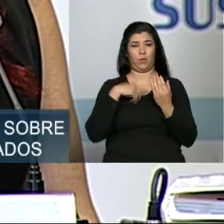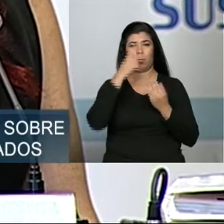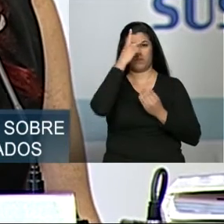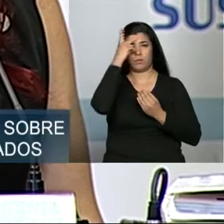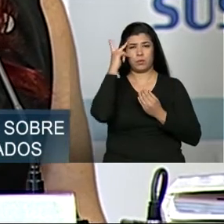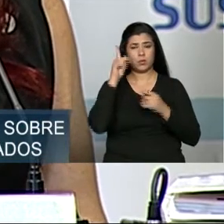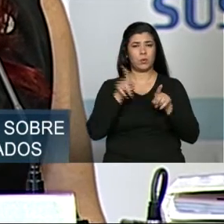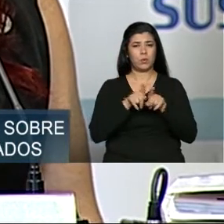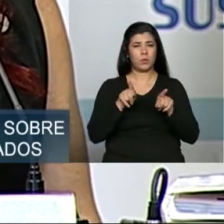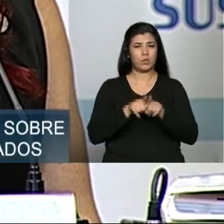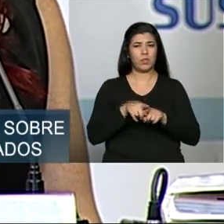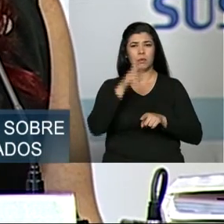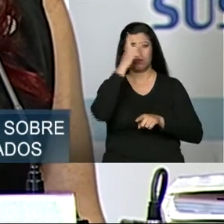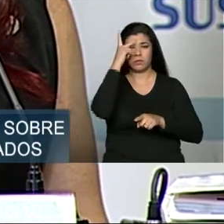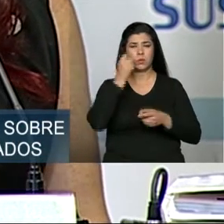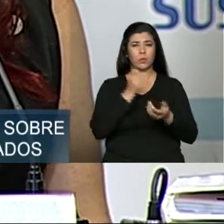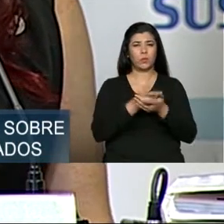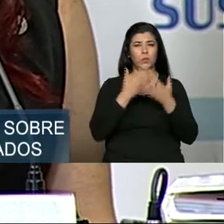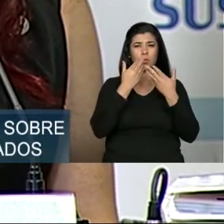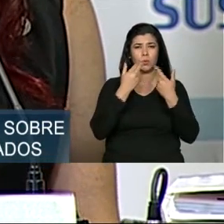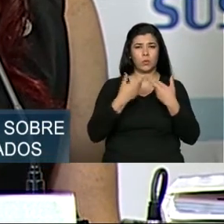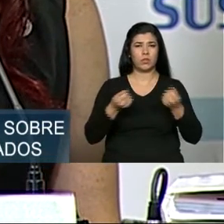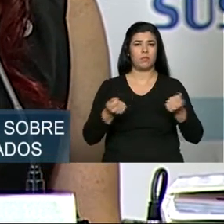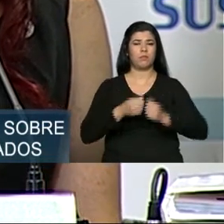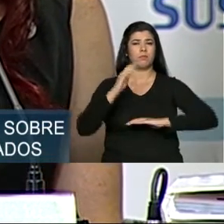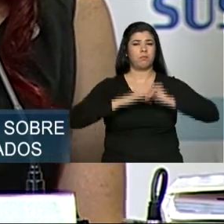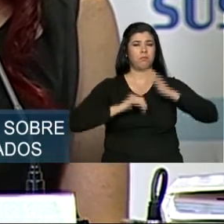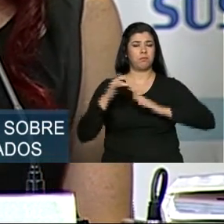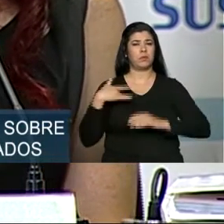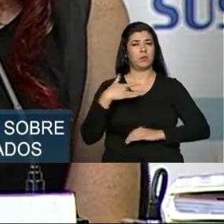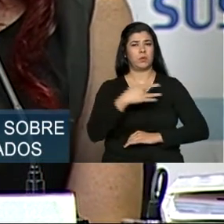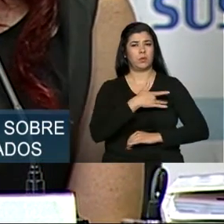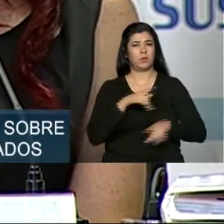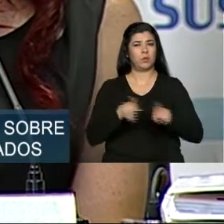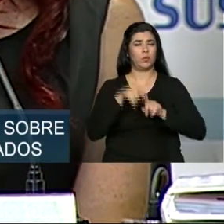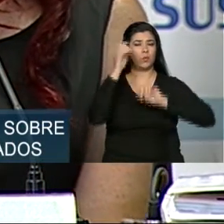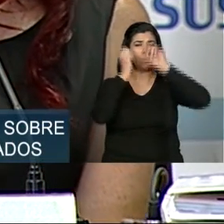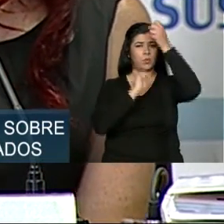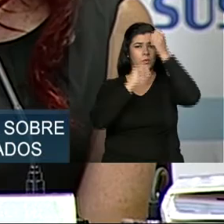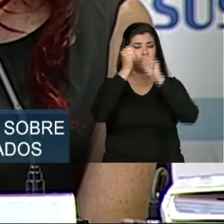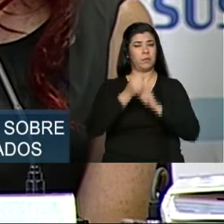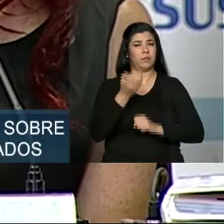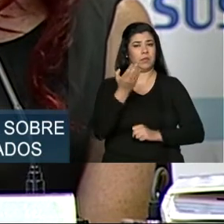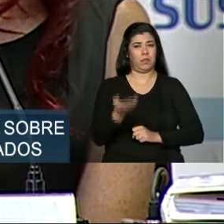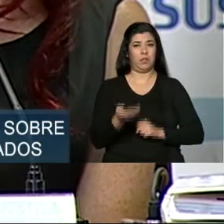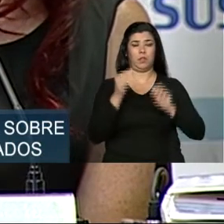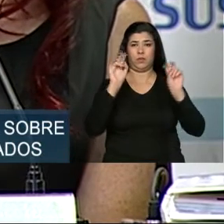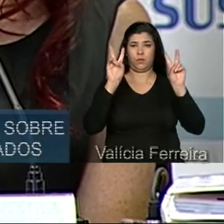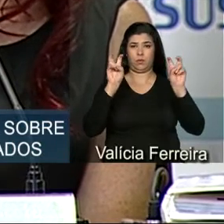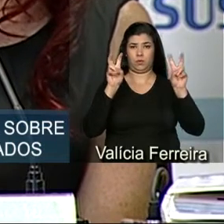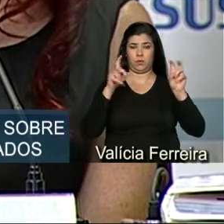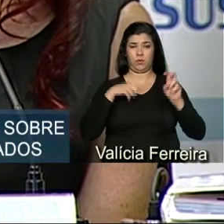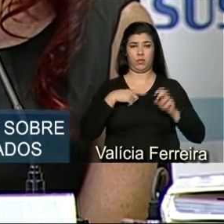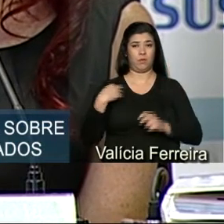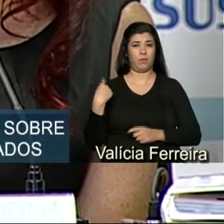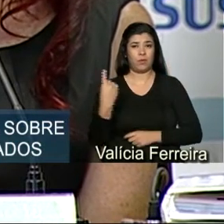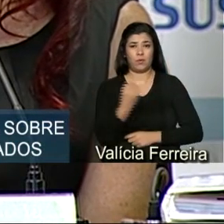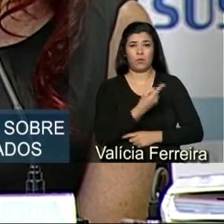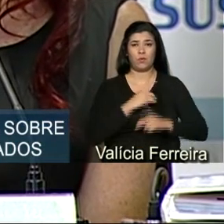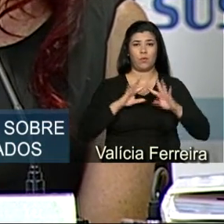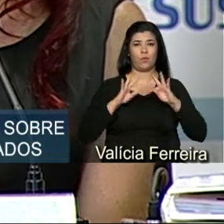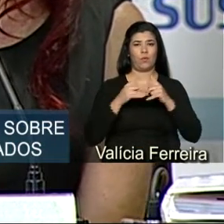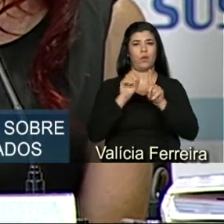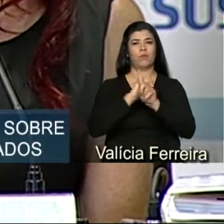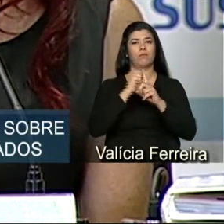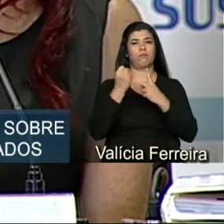consumidores, indústrias, profissionais de saúde e outras partes interessadas. Esse tema é um tema que envolve toda a sociedade. É